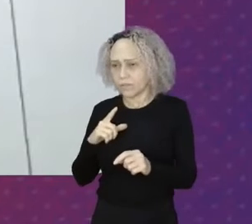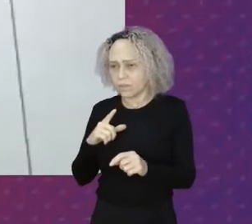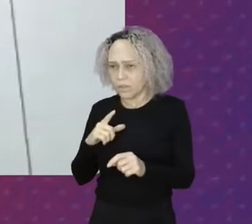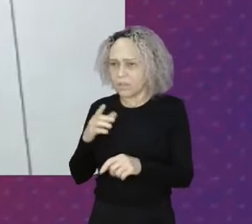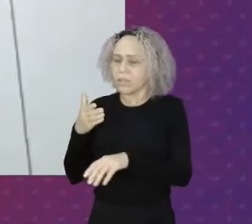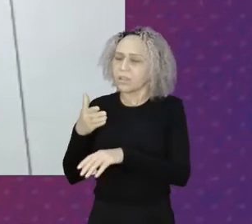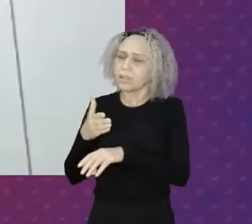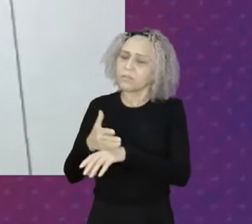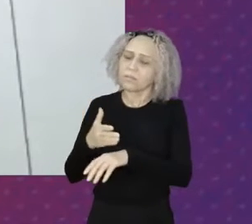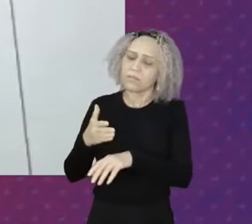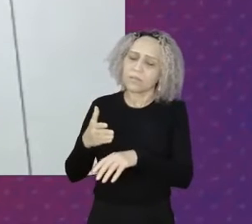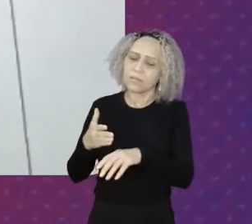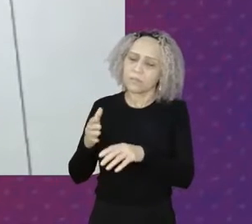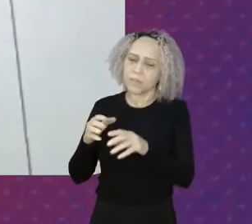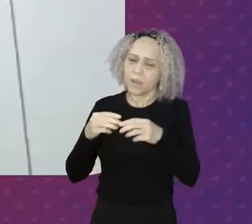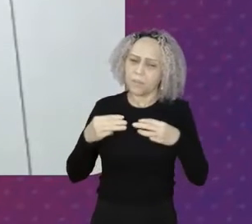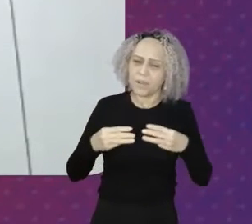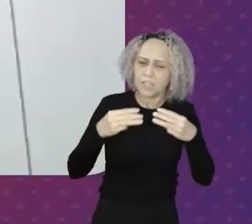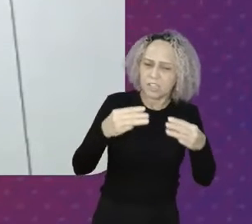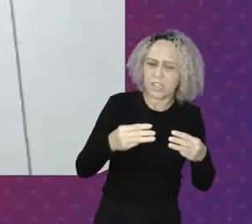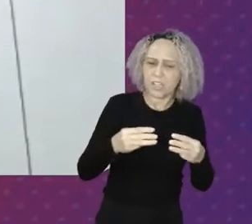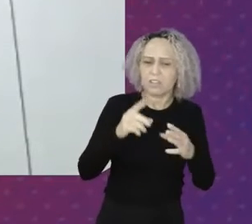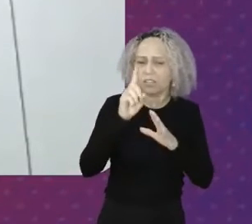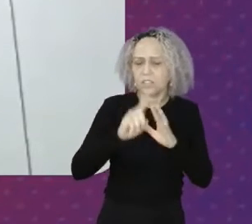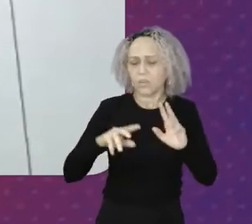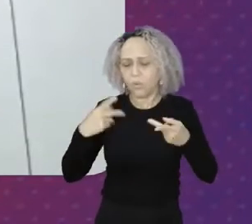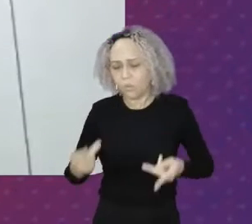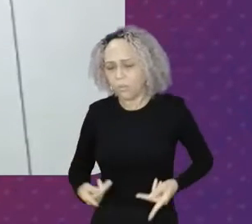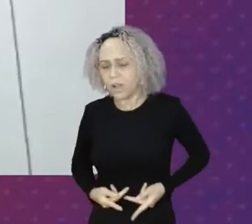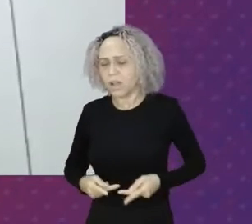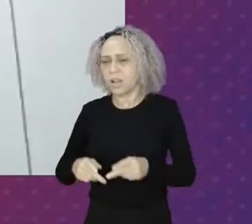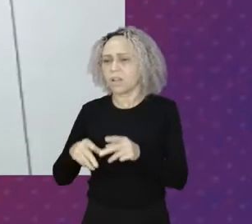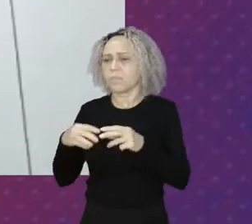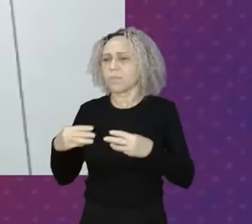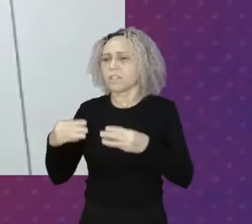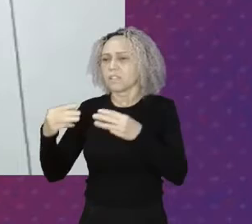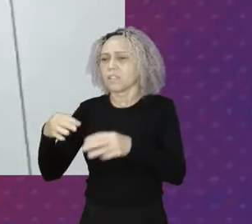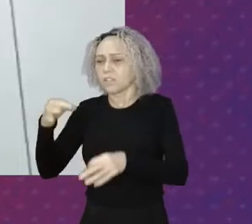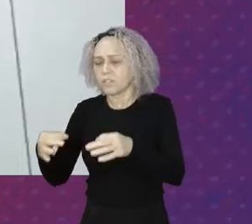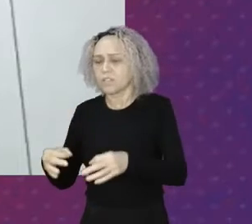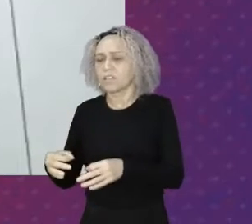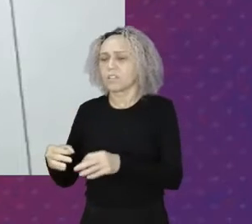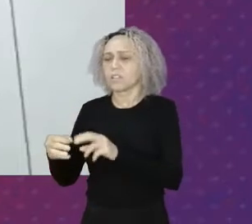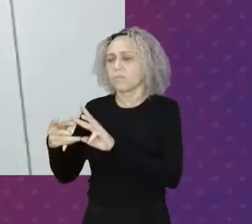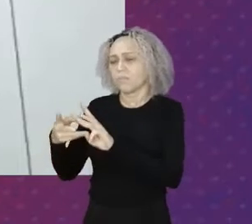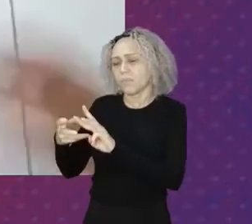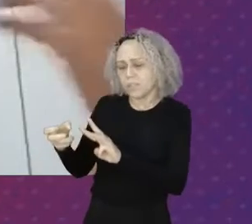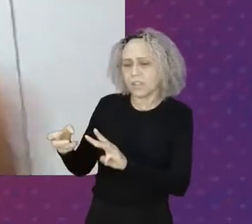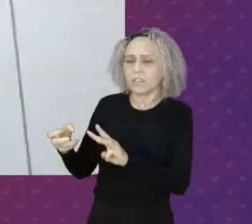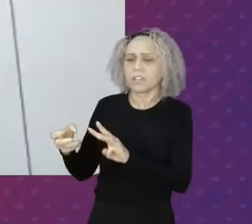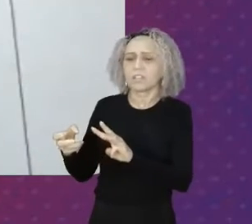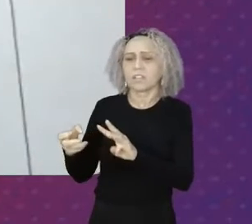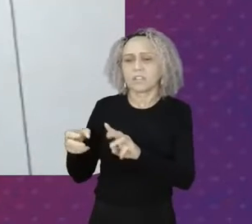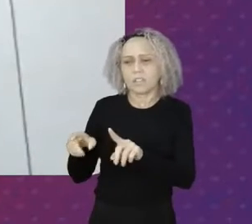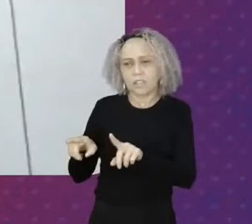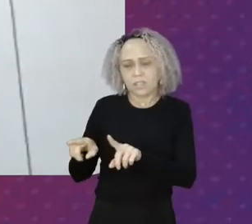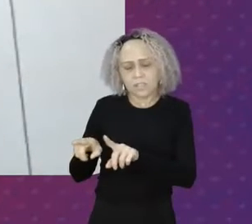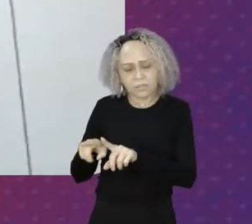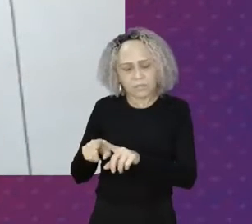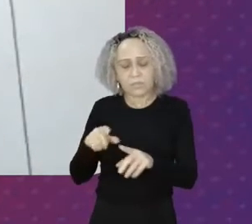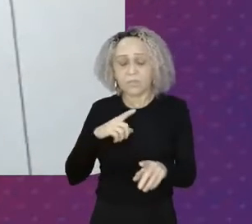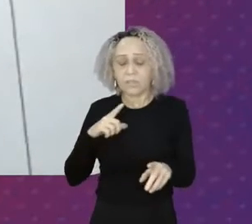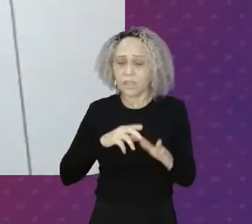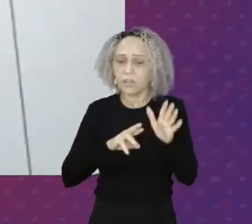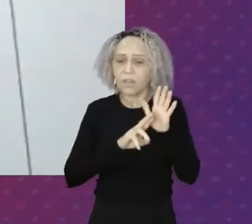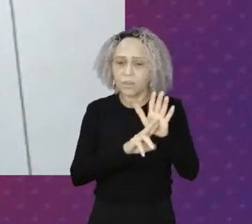Direitos Humanos, Ministério dos Povos Indígenas, Ministério da Justiça e Segurança Pública. Então, tem uma representante